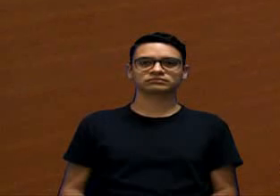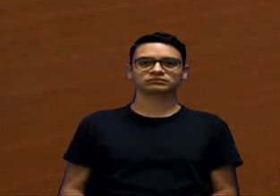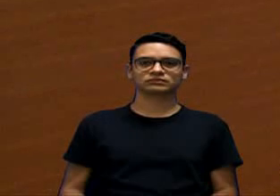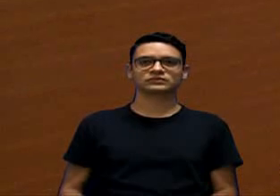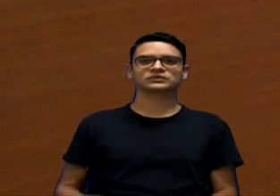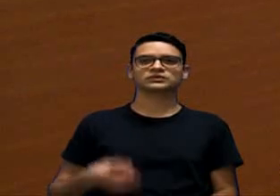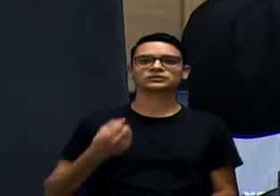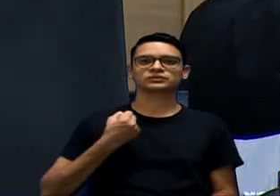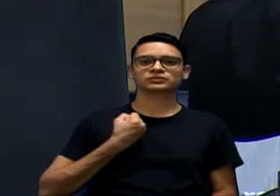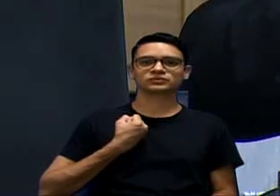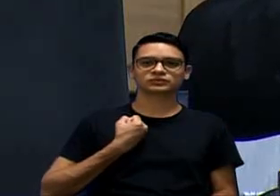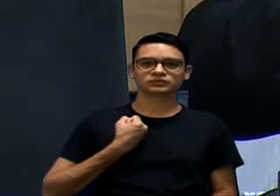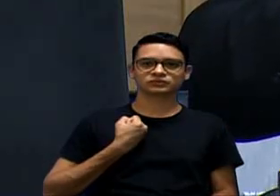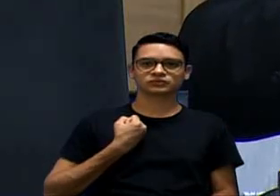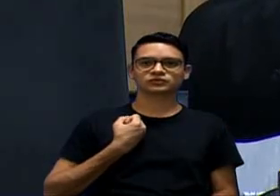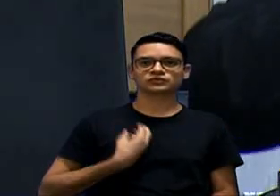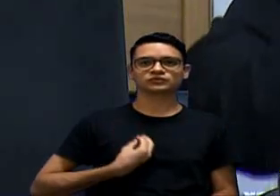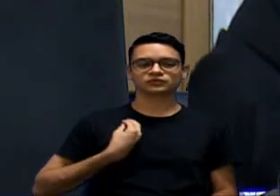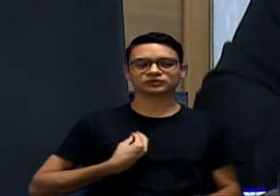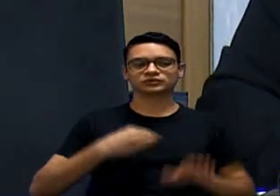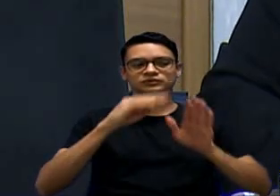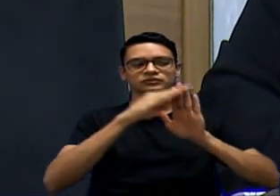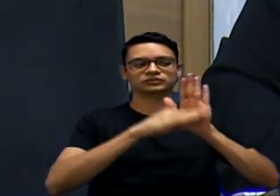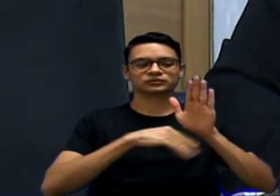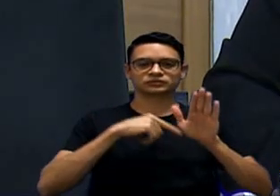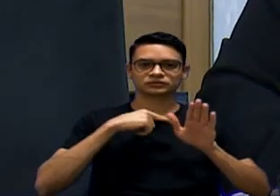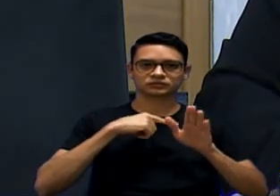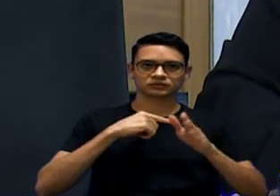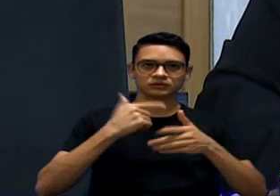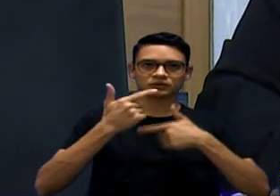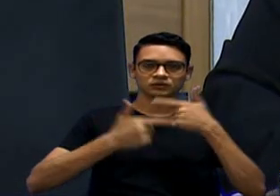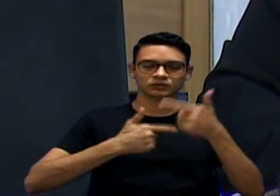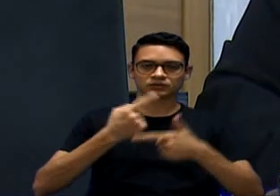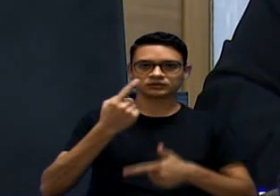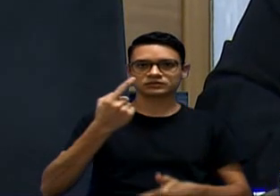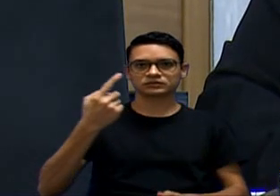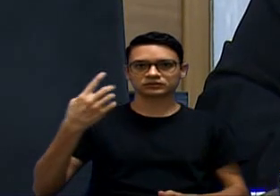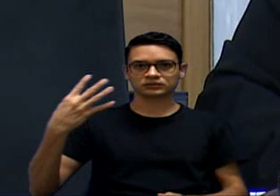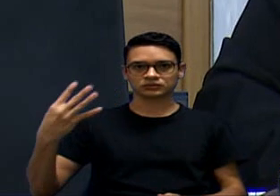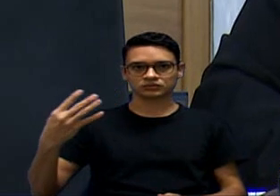Tendo o nome regimental da Câmara do nosso trabalho, projeto de lei